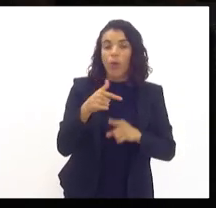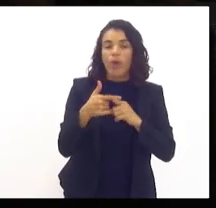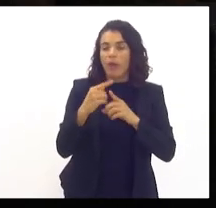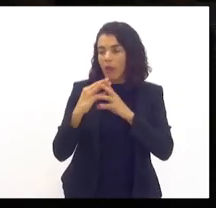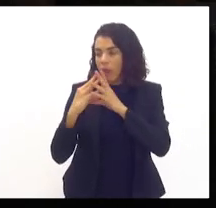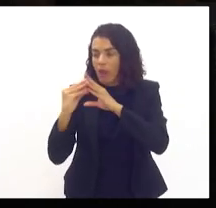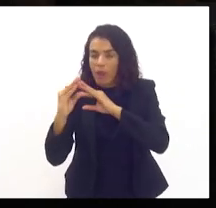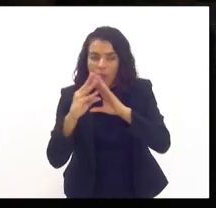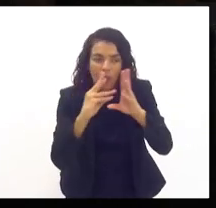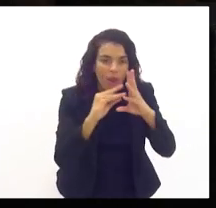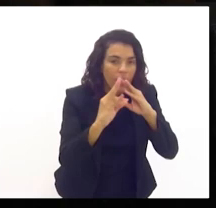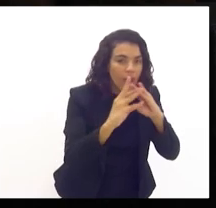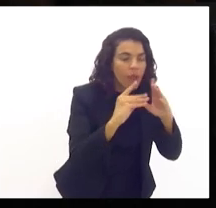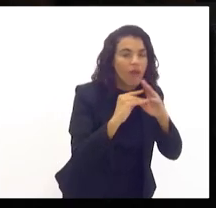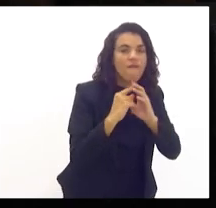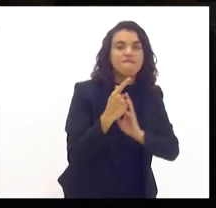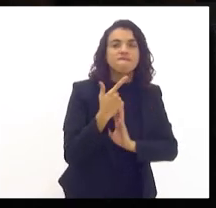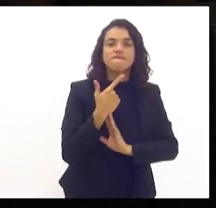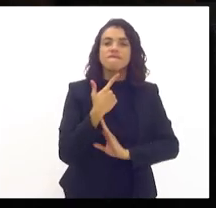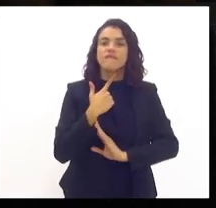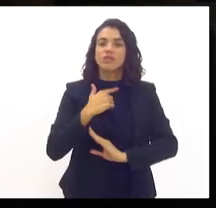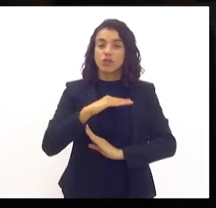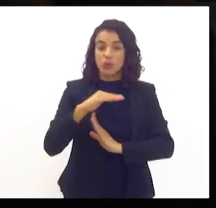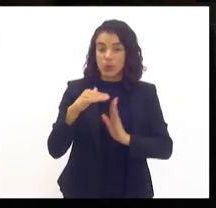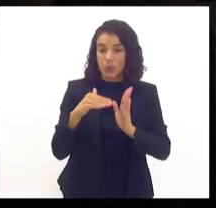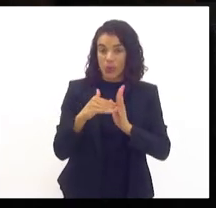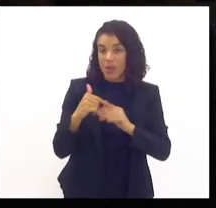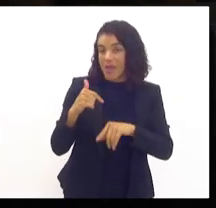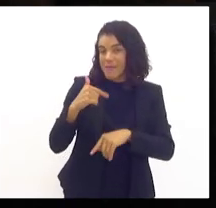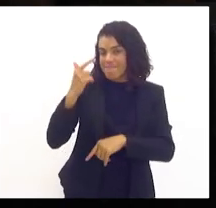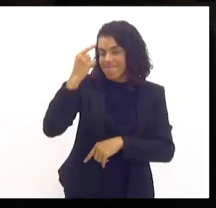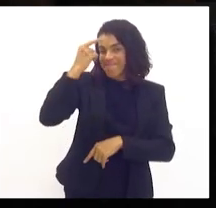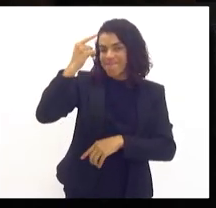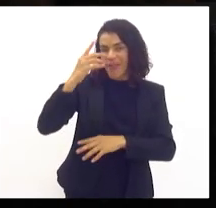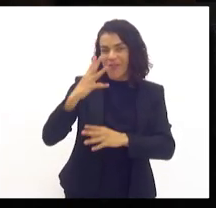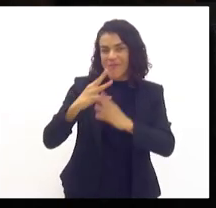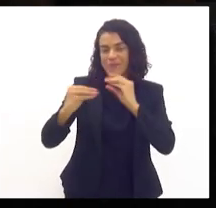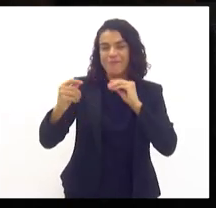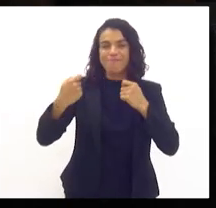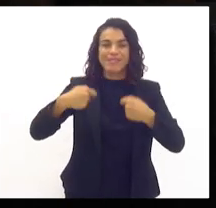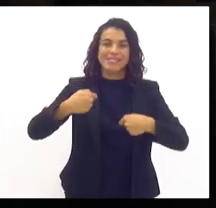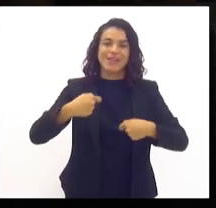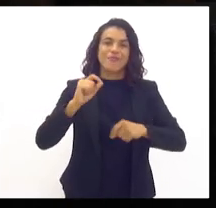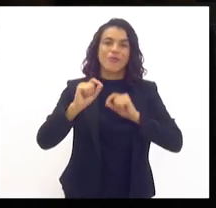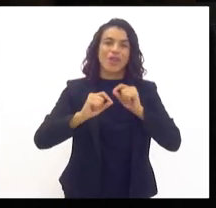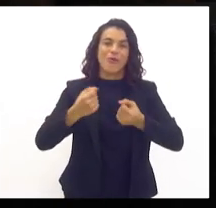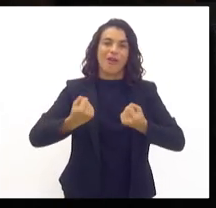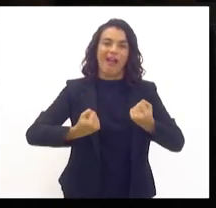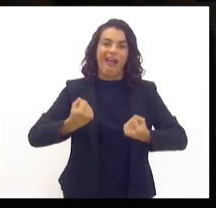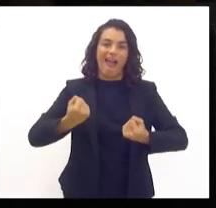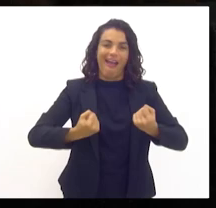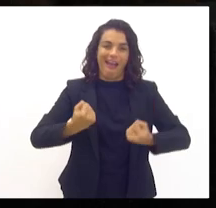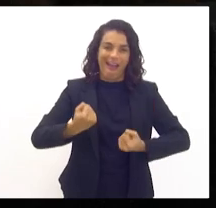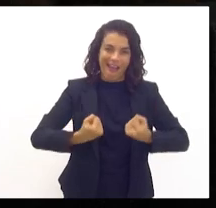dispostos a tudo. E, para a fuga, precisavam de uma